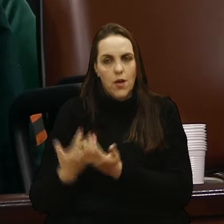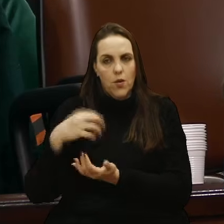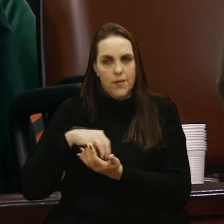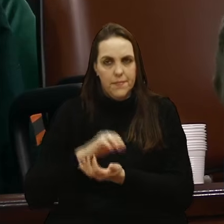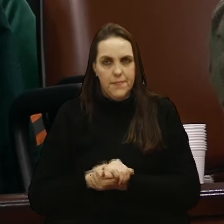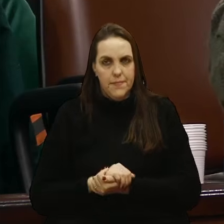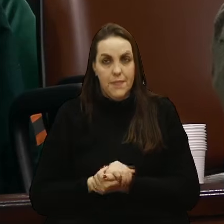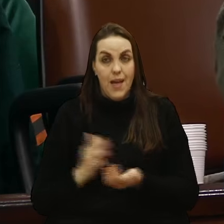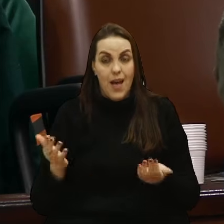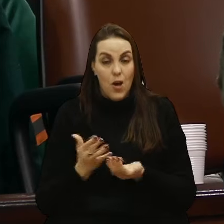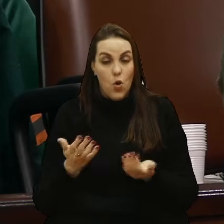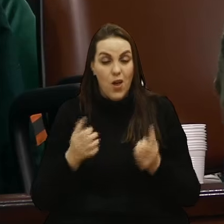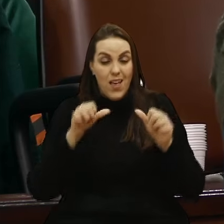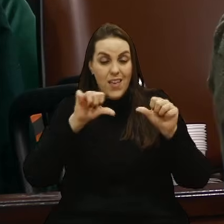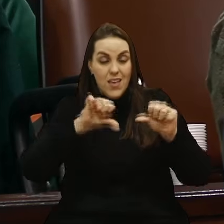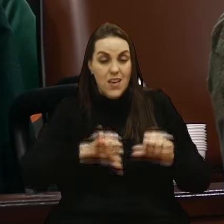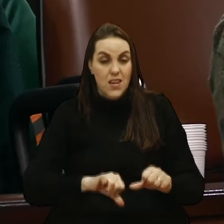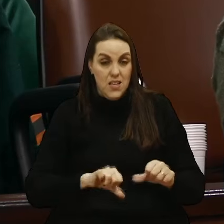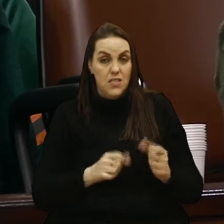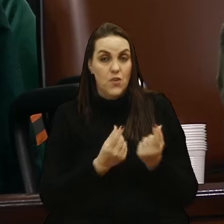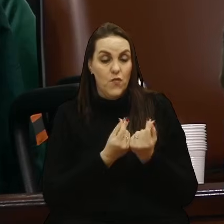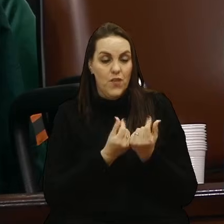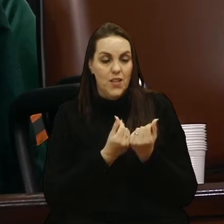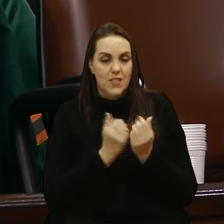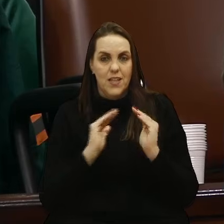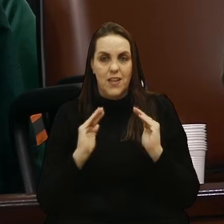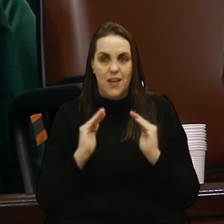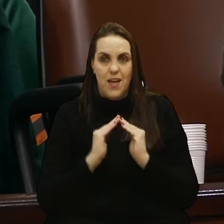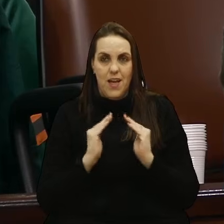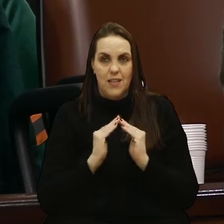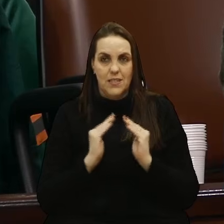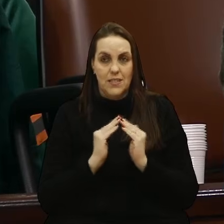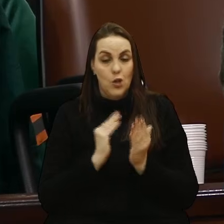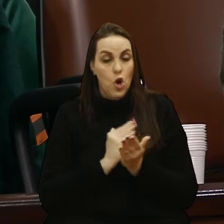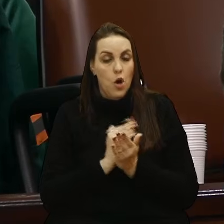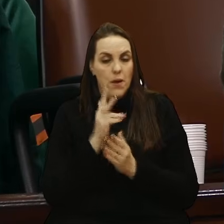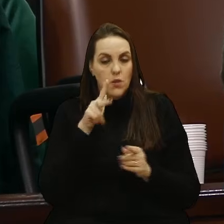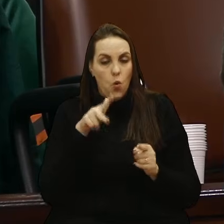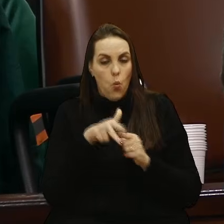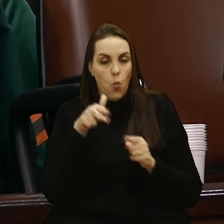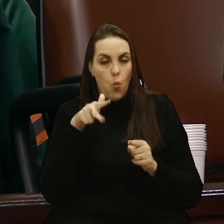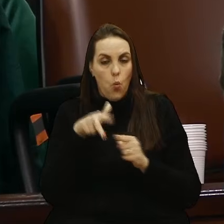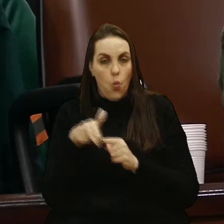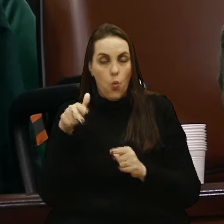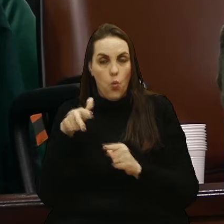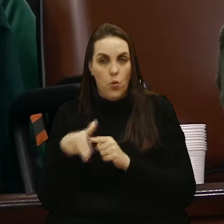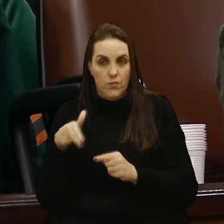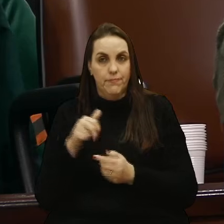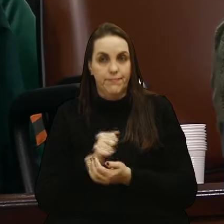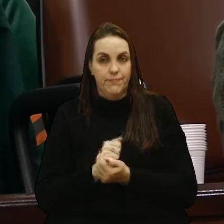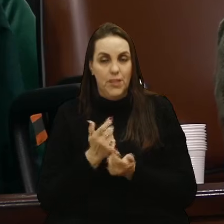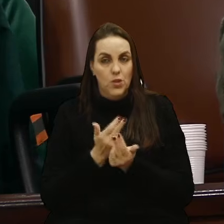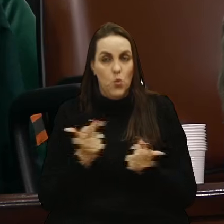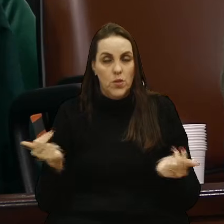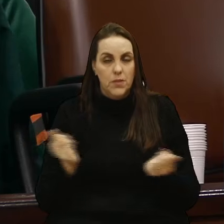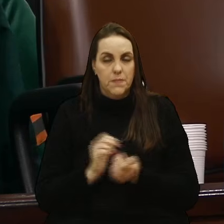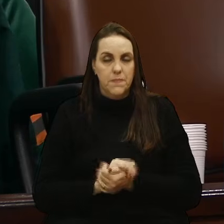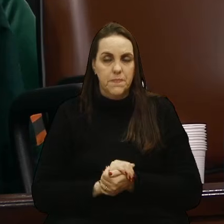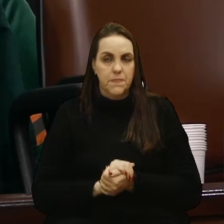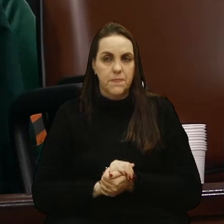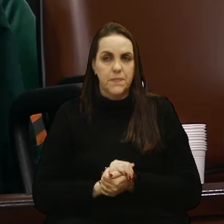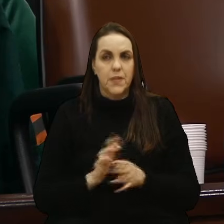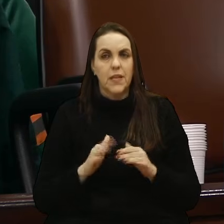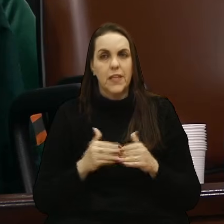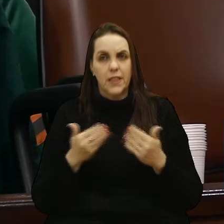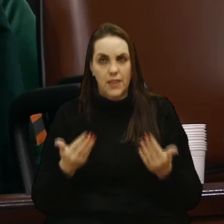uma crise financeira na nossa casa, a gente começa a cortar na carne muitas coisas, né?